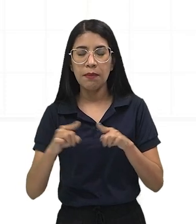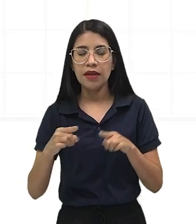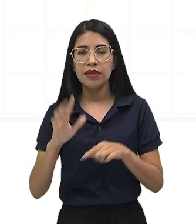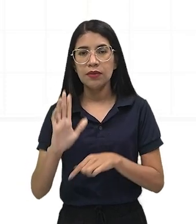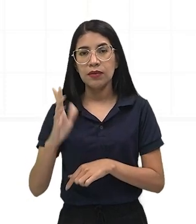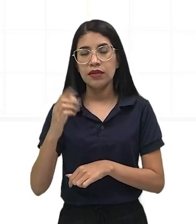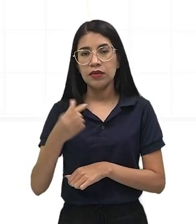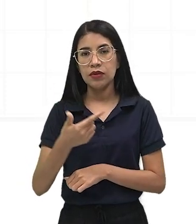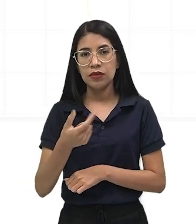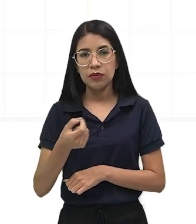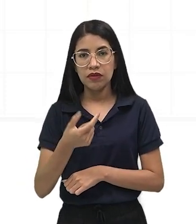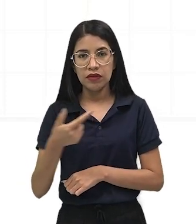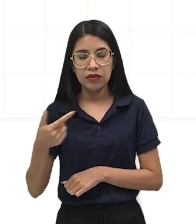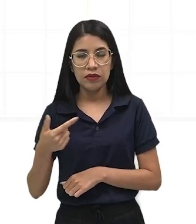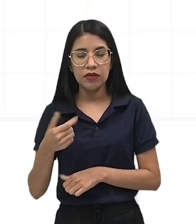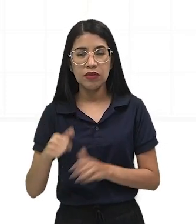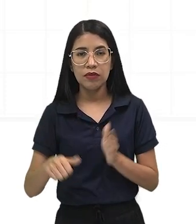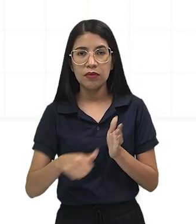esse primeiro em